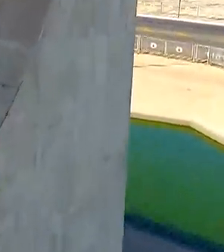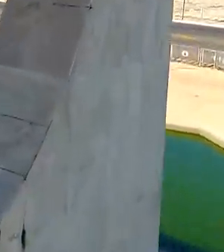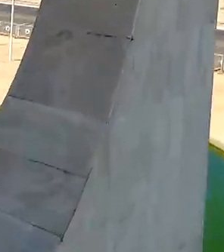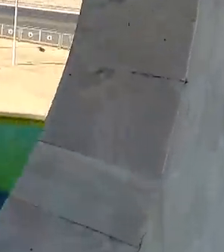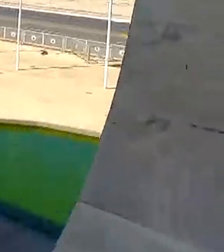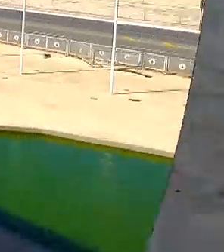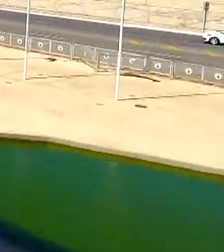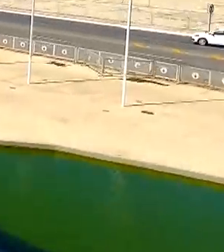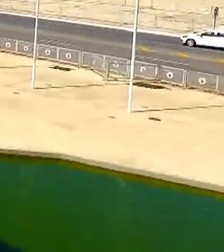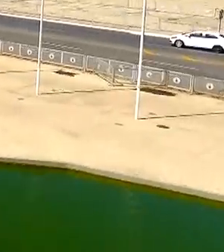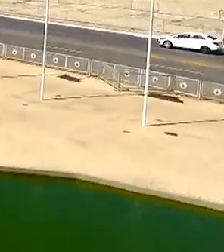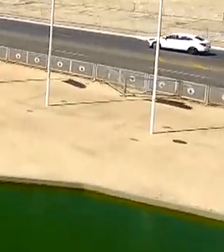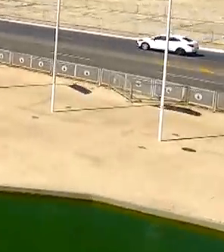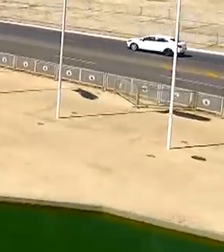Legenda